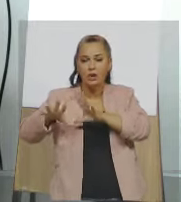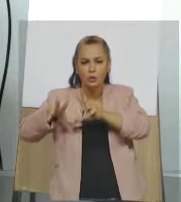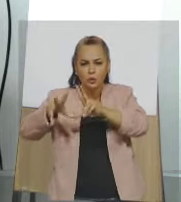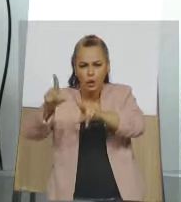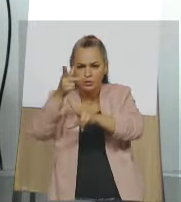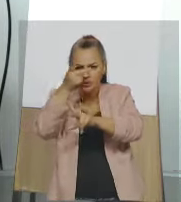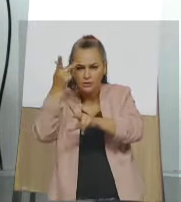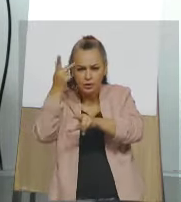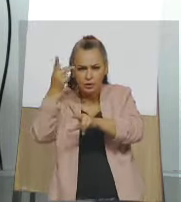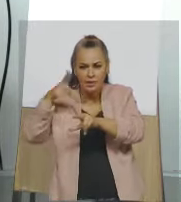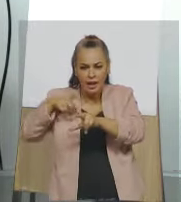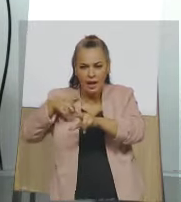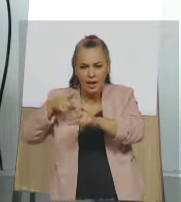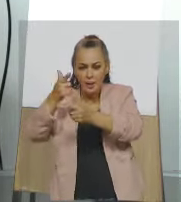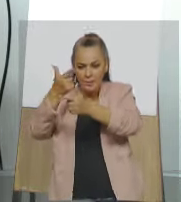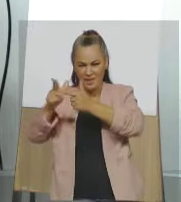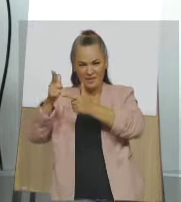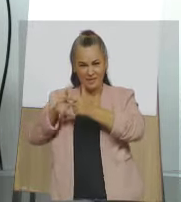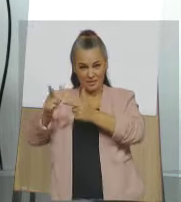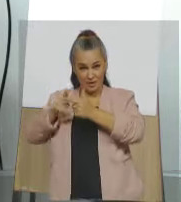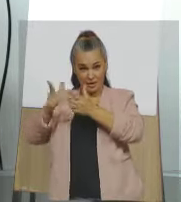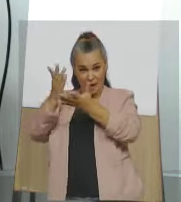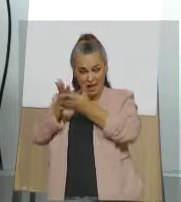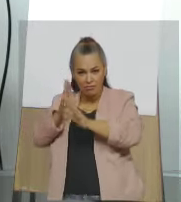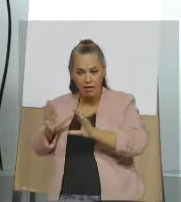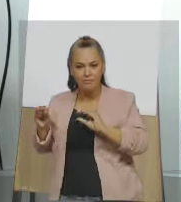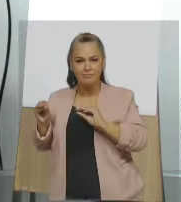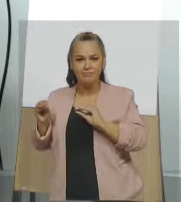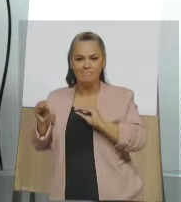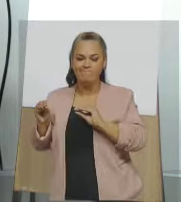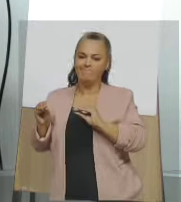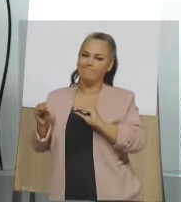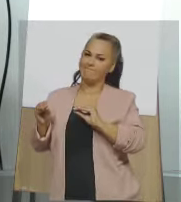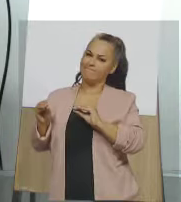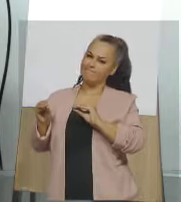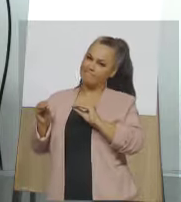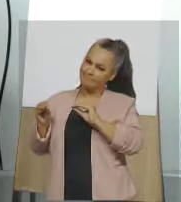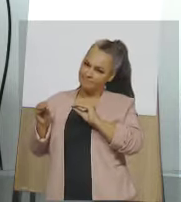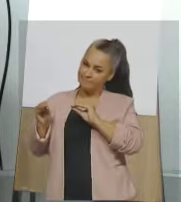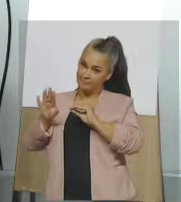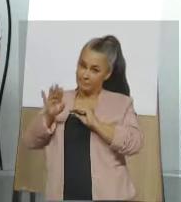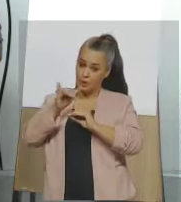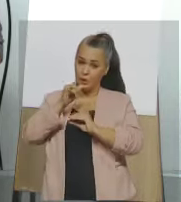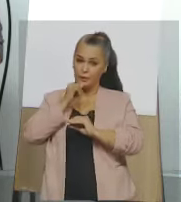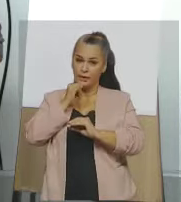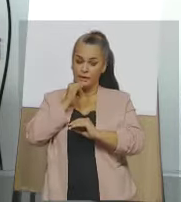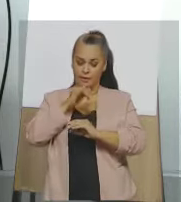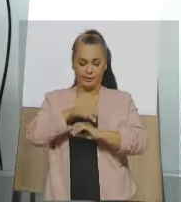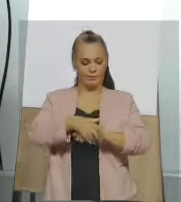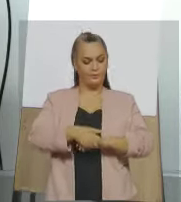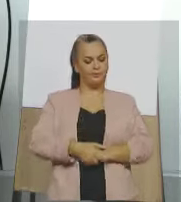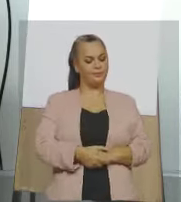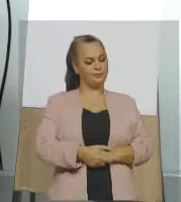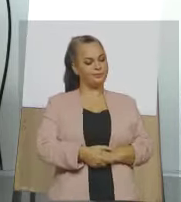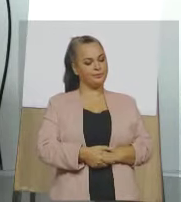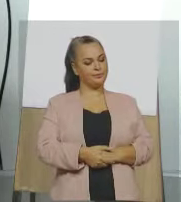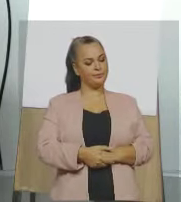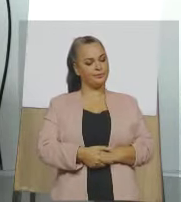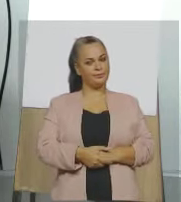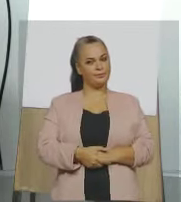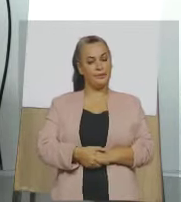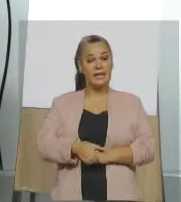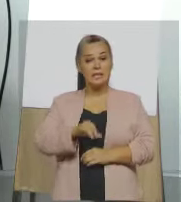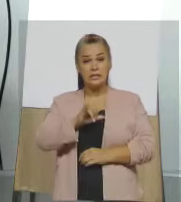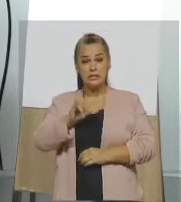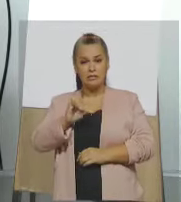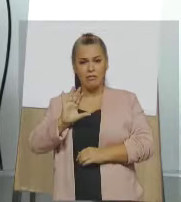chamar a atenção de vocês é o seguinte, quando acontece algum evento na sociedade como esse que a gente está